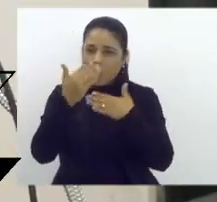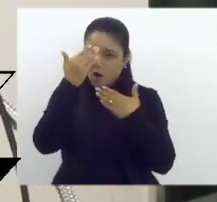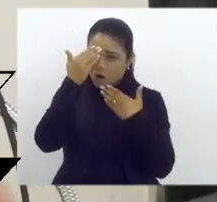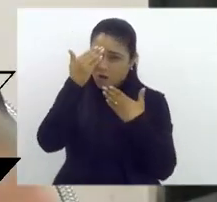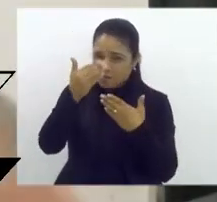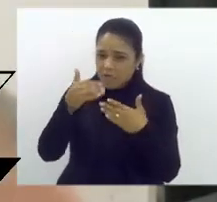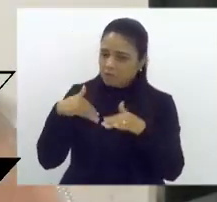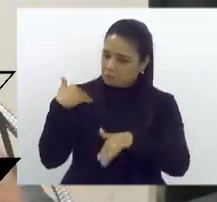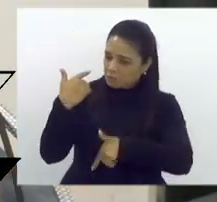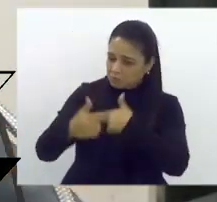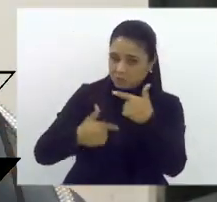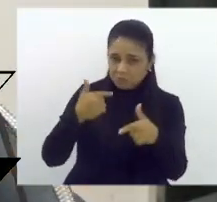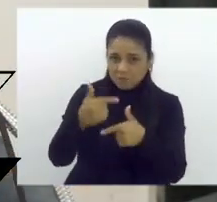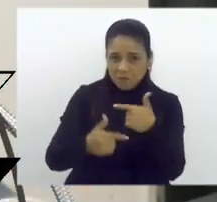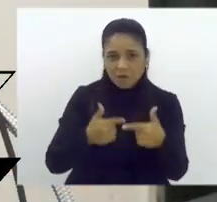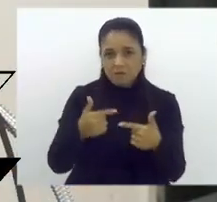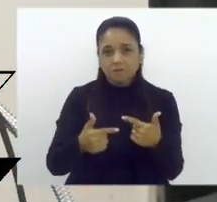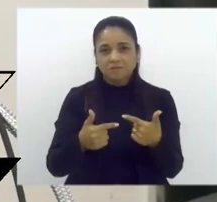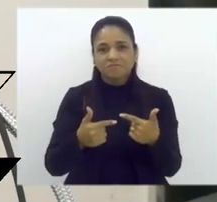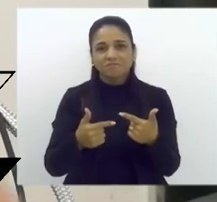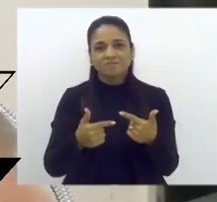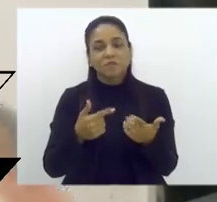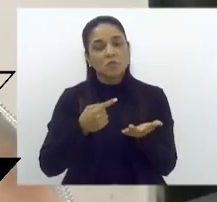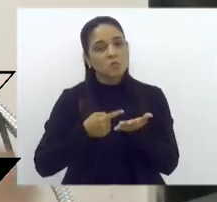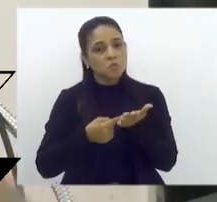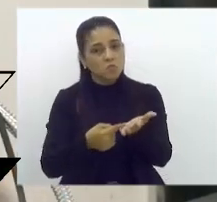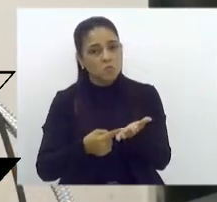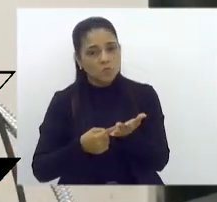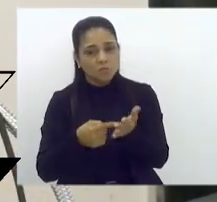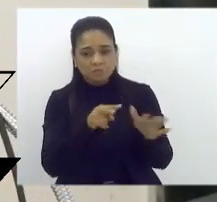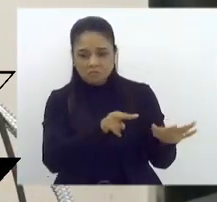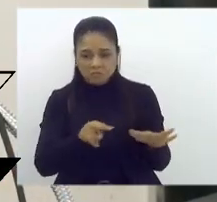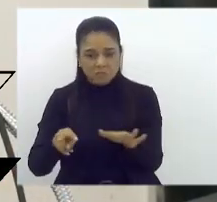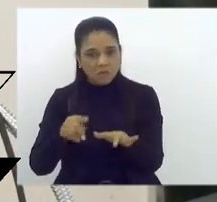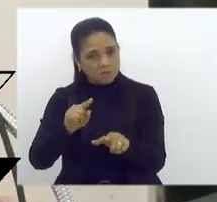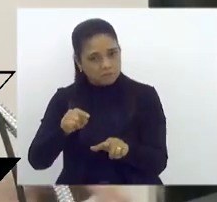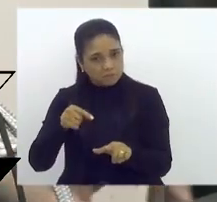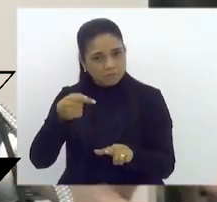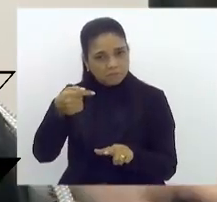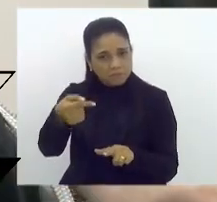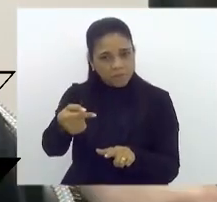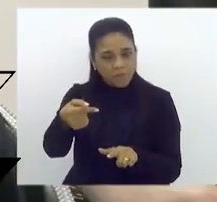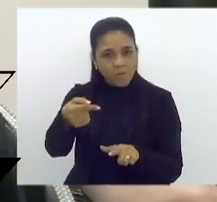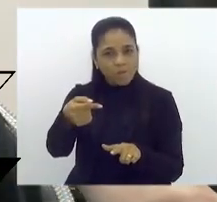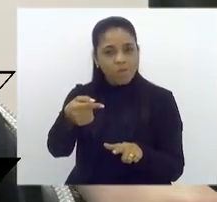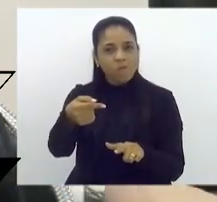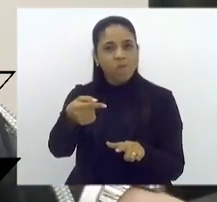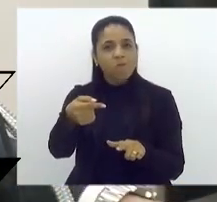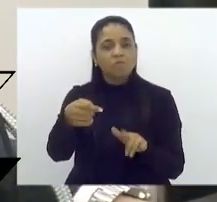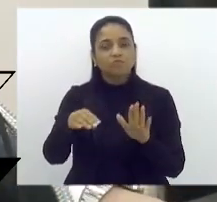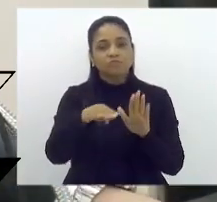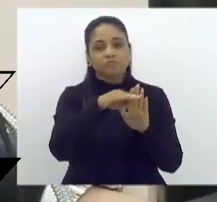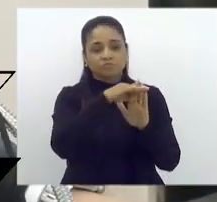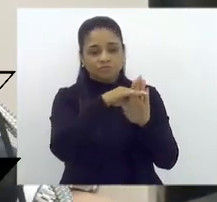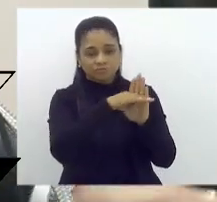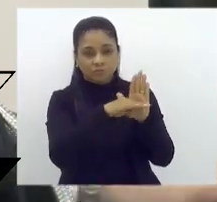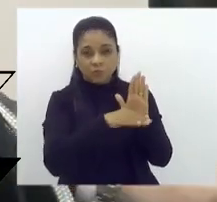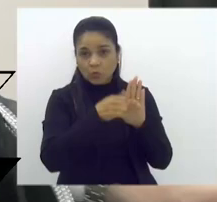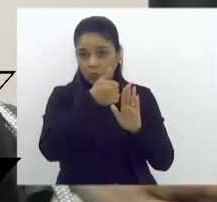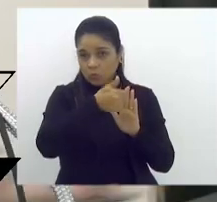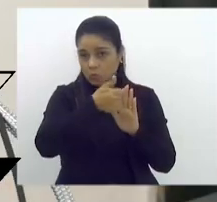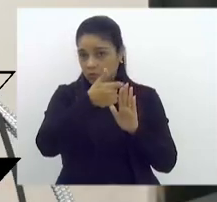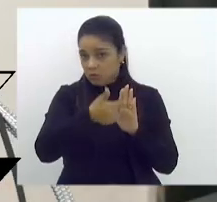produtividade. E fica aqui o compromisso de, na próxima sessão, relacionarmos aqui o item 1 e o item 2 da